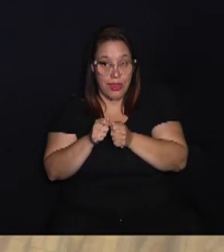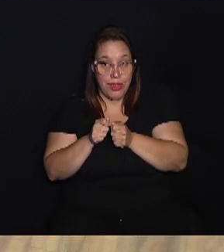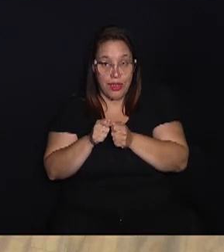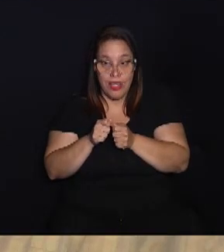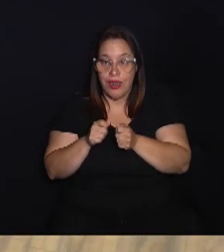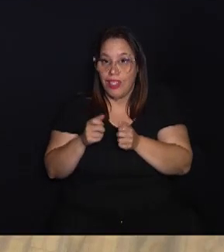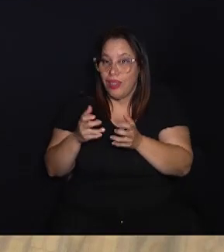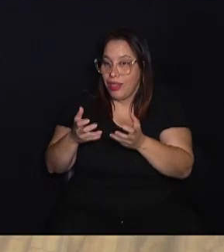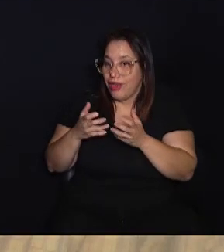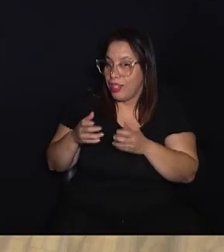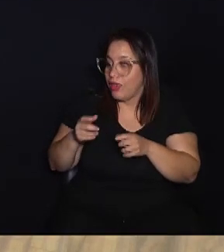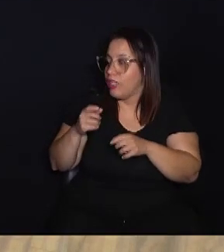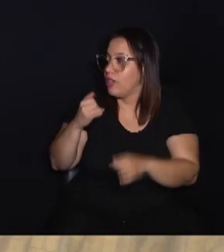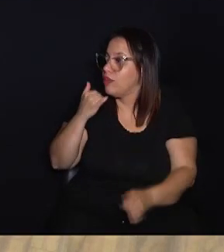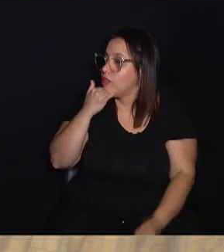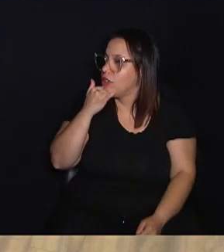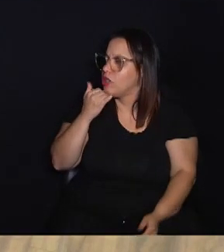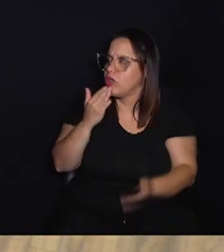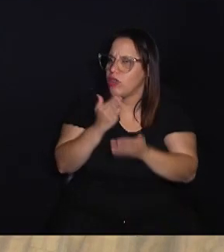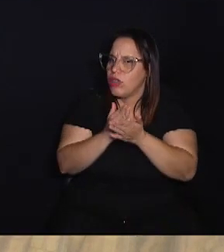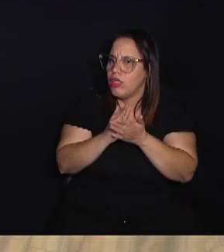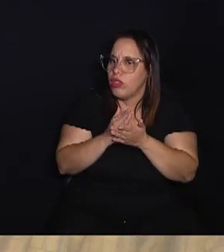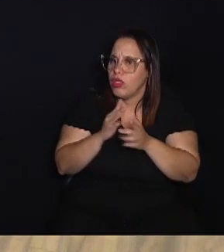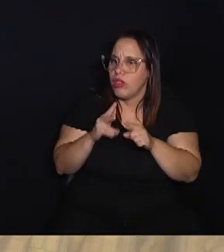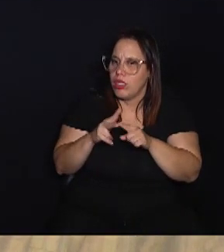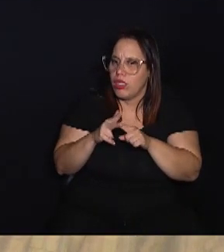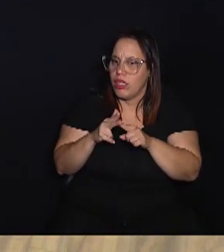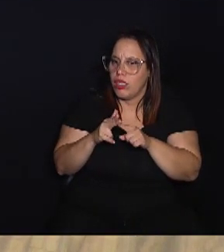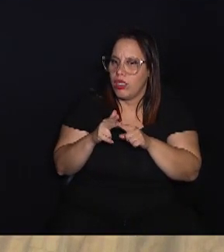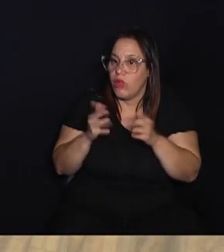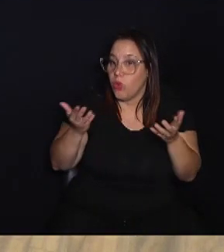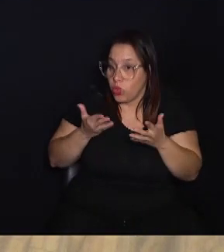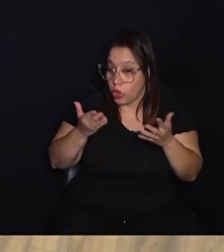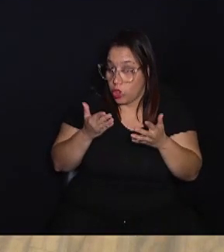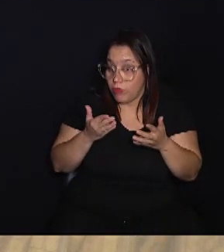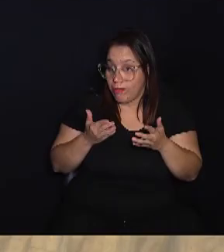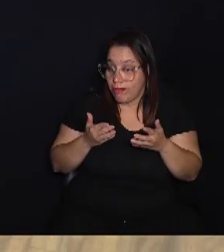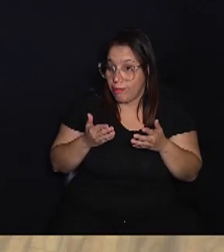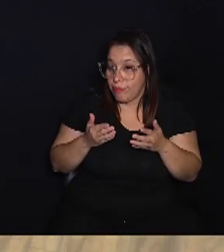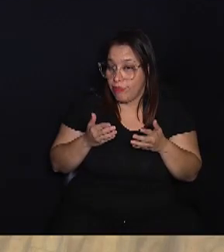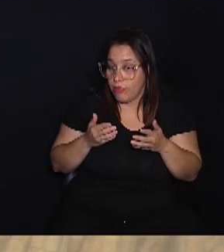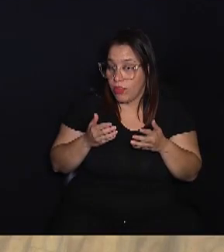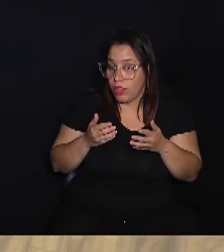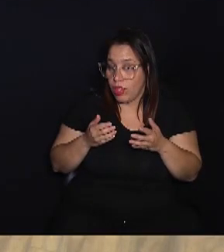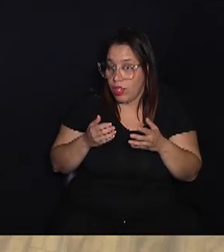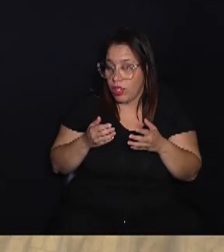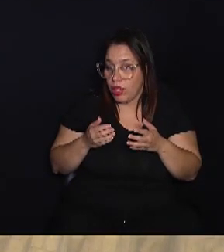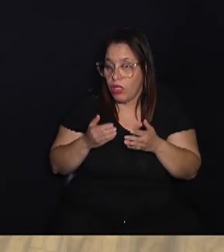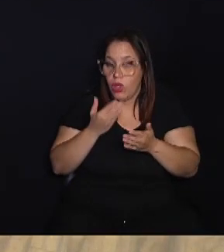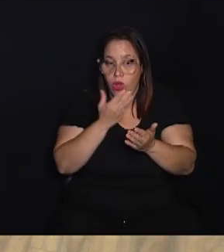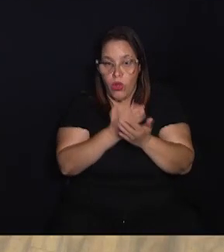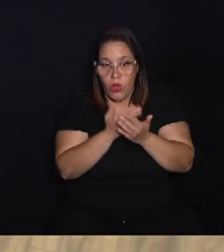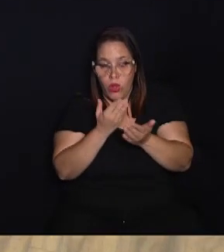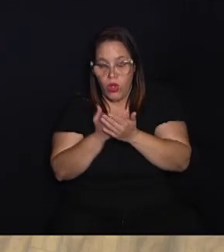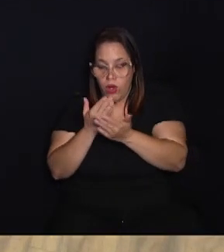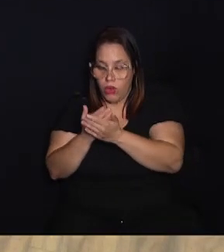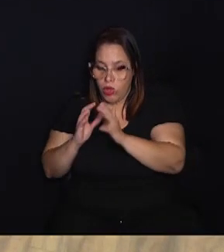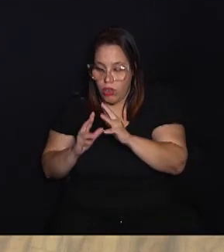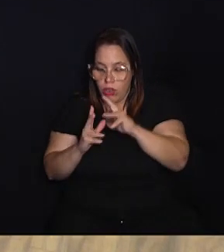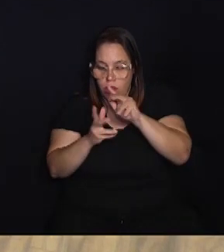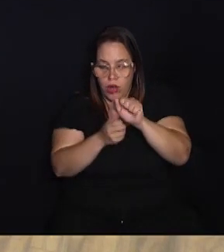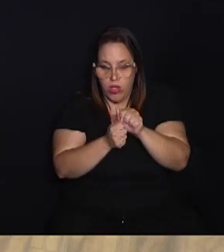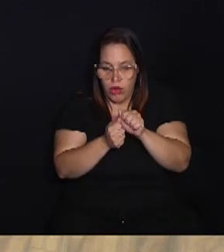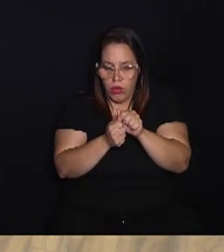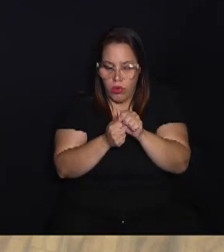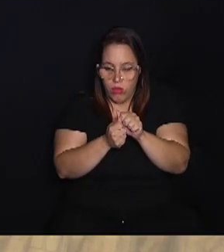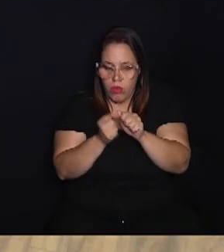queria, desculpa te interromper, mas assim, existe hoje algo que está sendo estudado no mundo há pouco